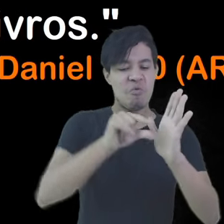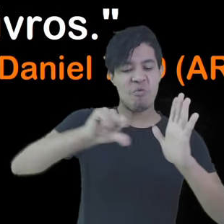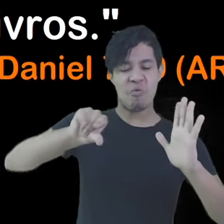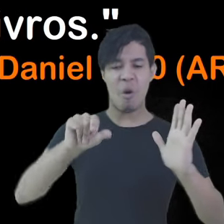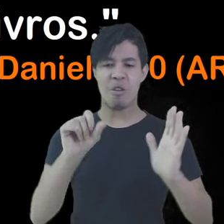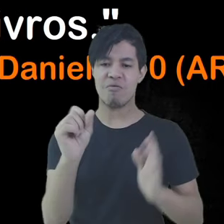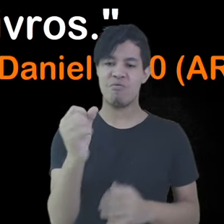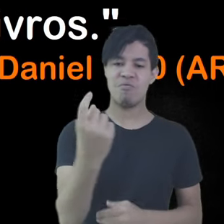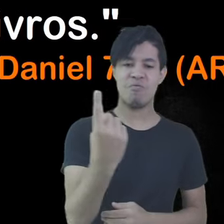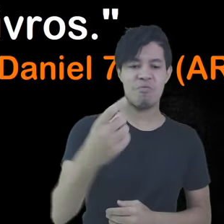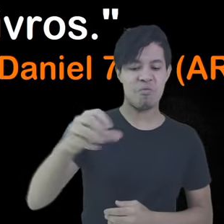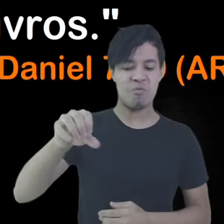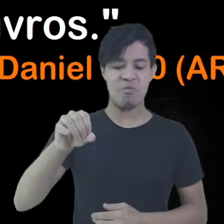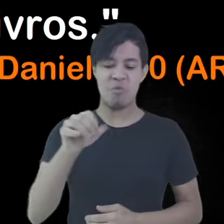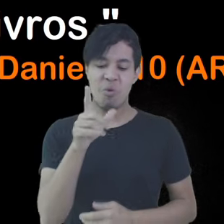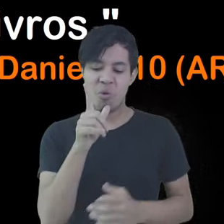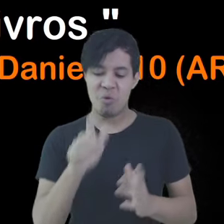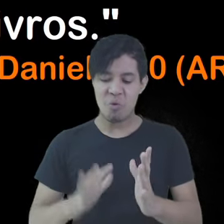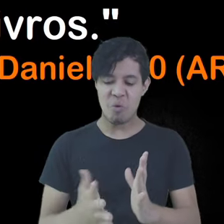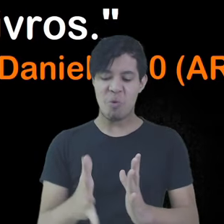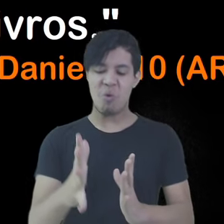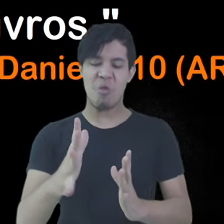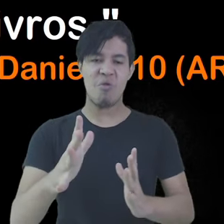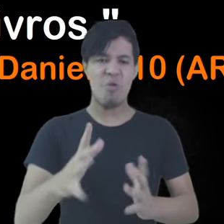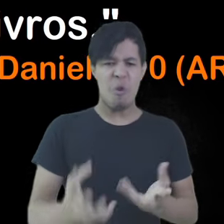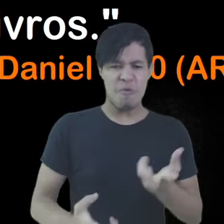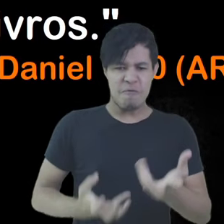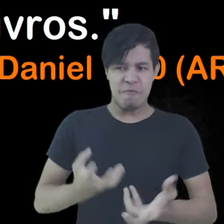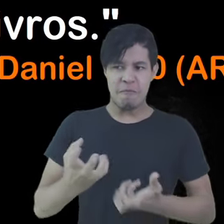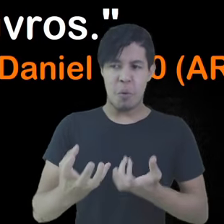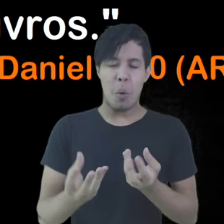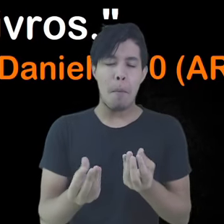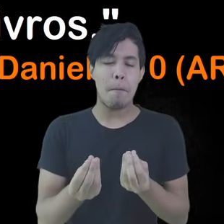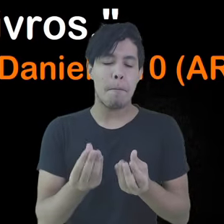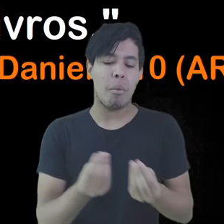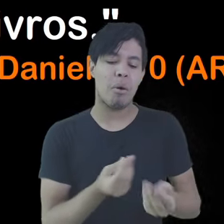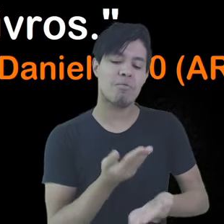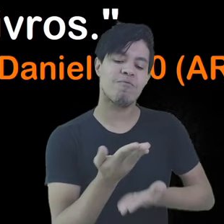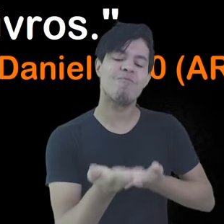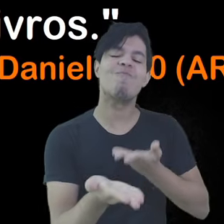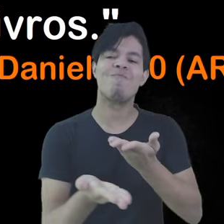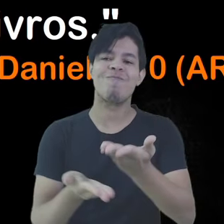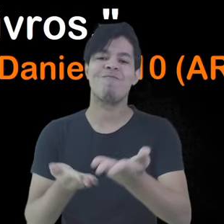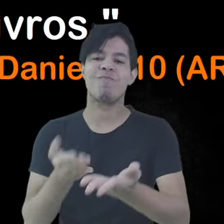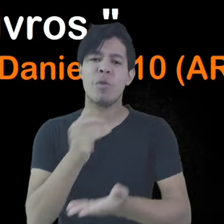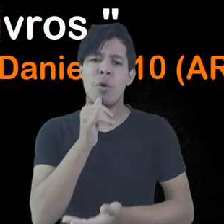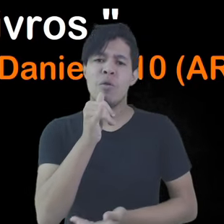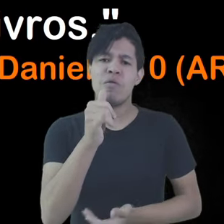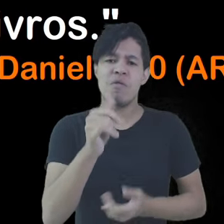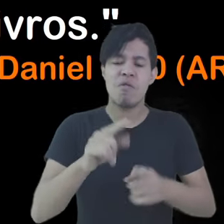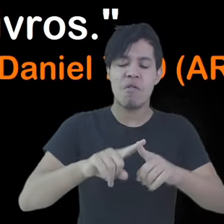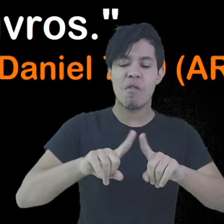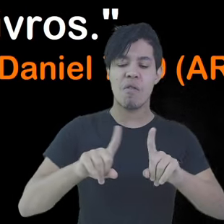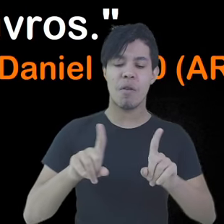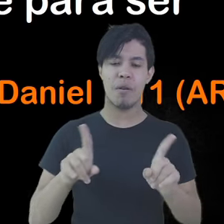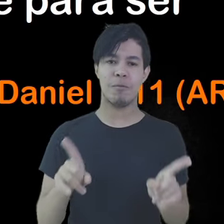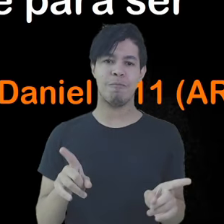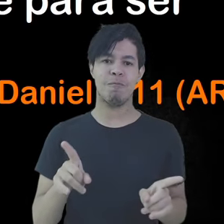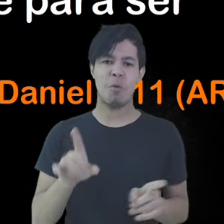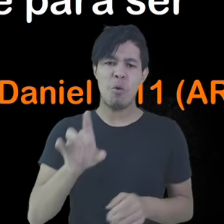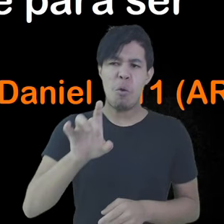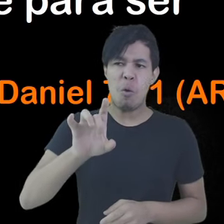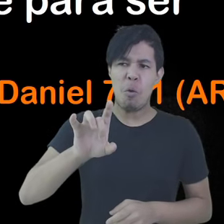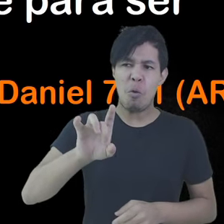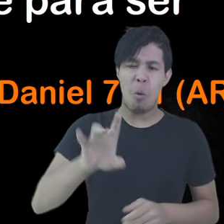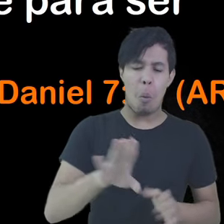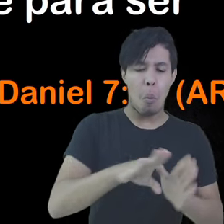de fogo, uma nave saía diante dele e milhares de milhares o serviam. E ele vai dizer então, somente a partir do versículo 11,